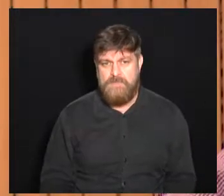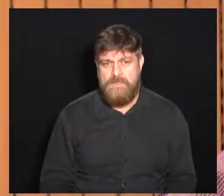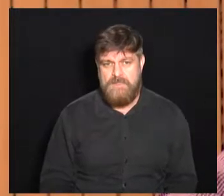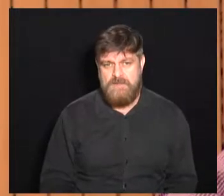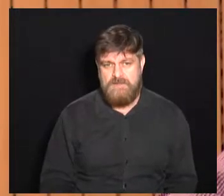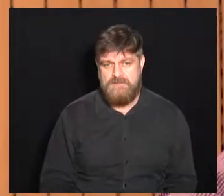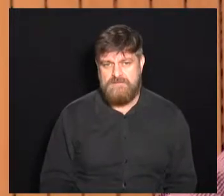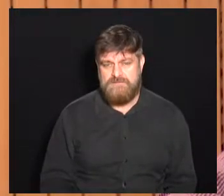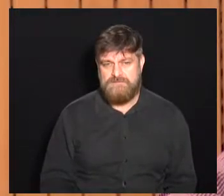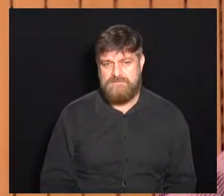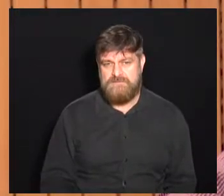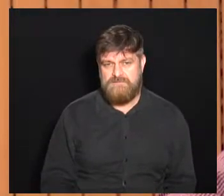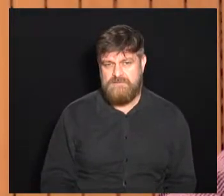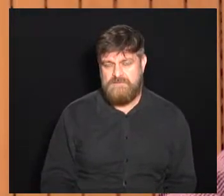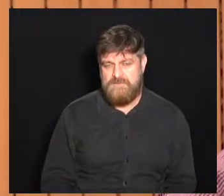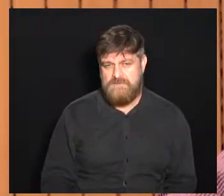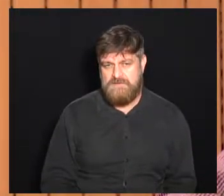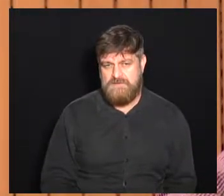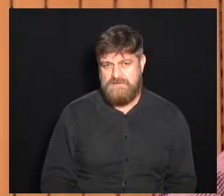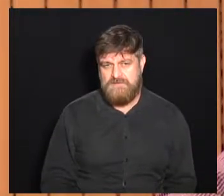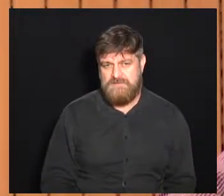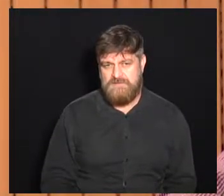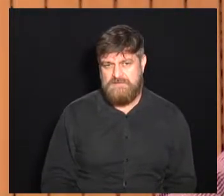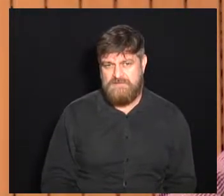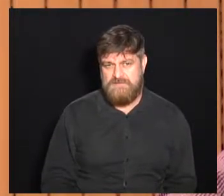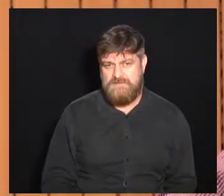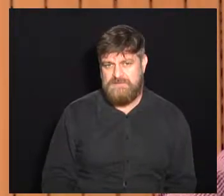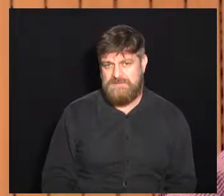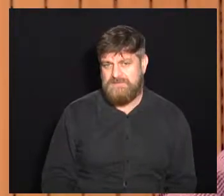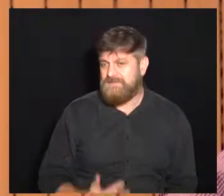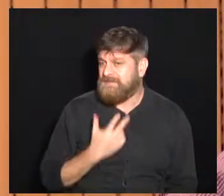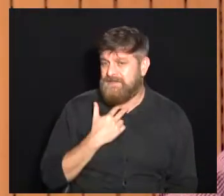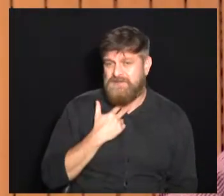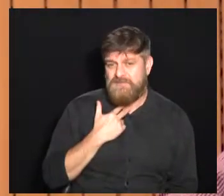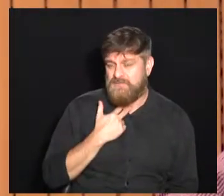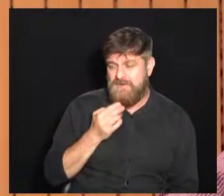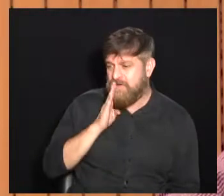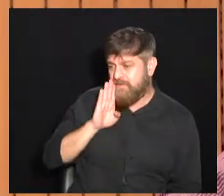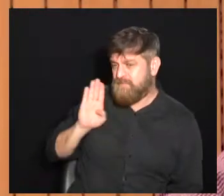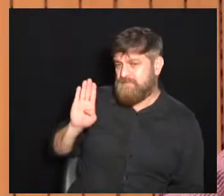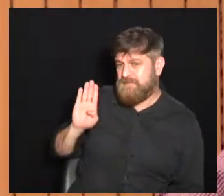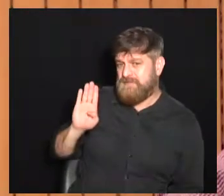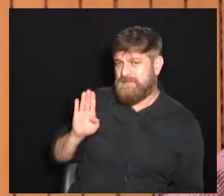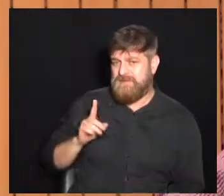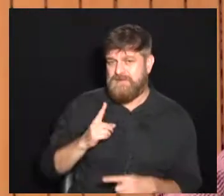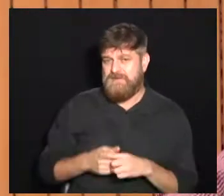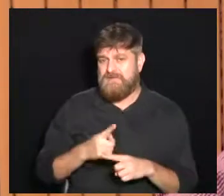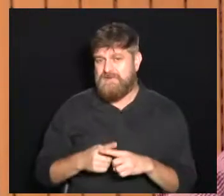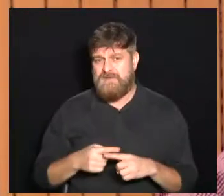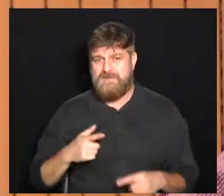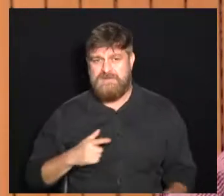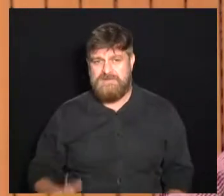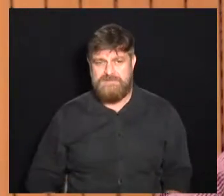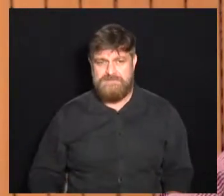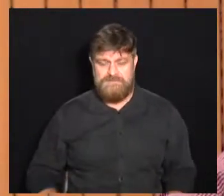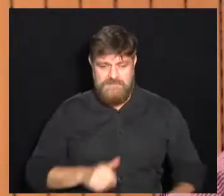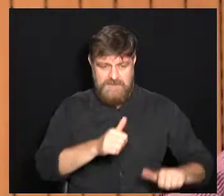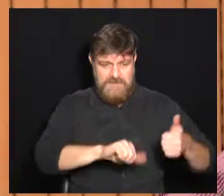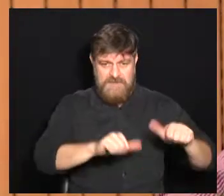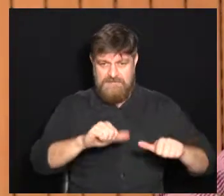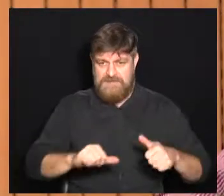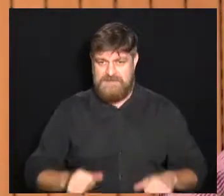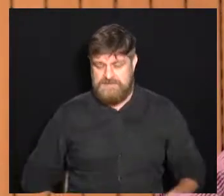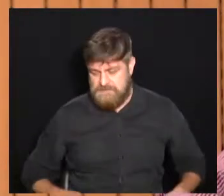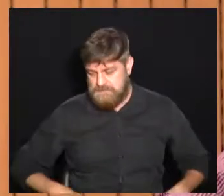com outro rompimento. Eu não posso garantir isso, porque a prestação de contas é